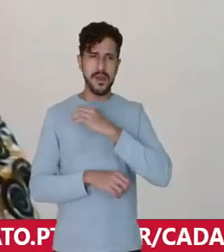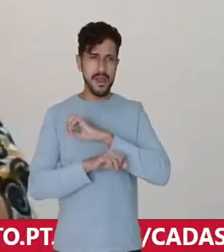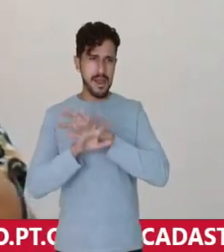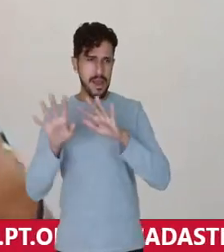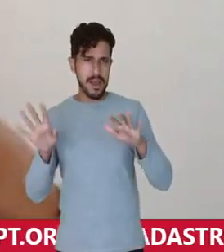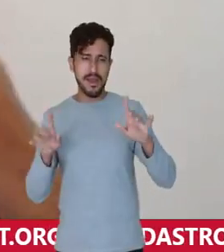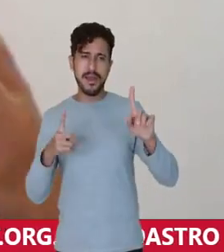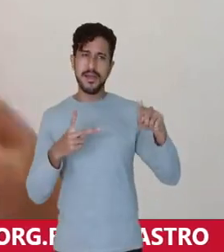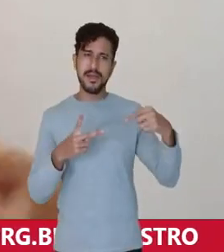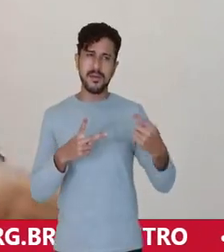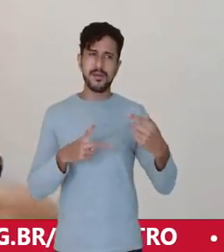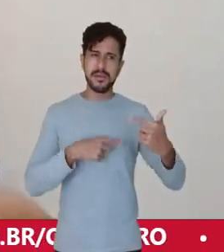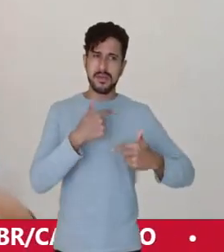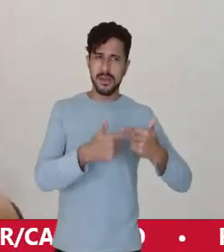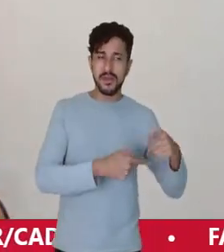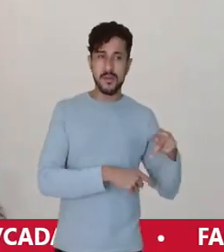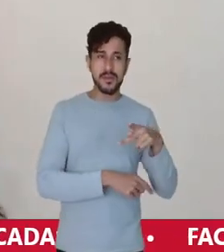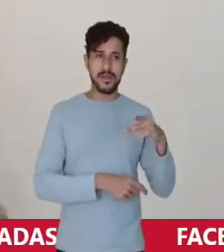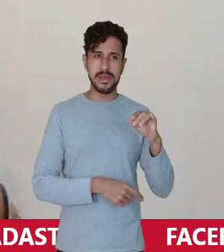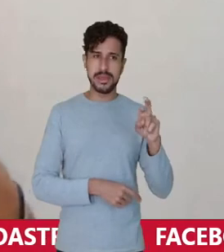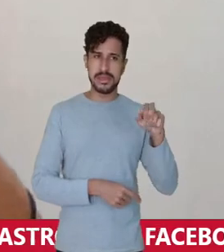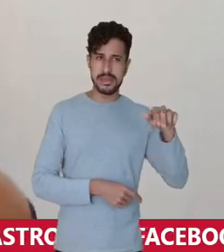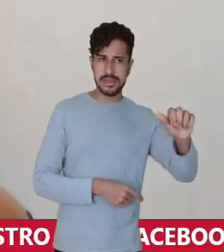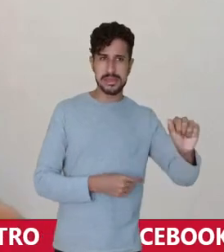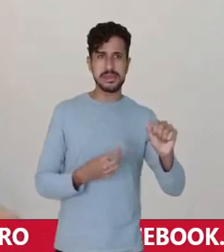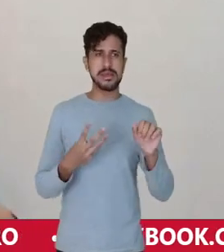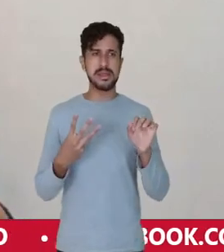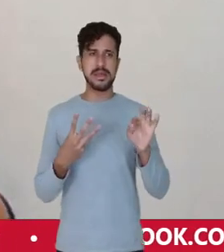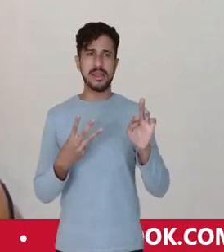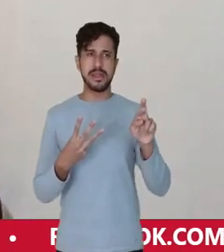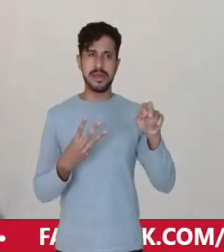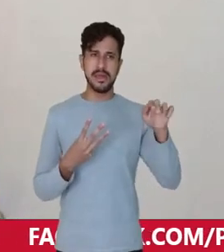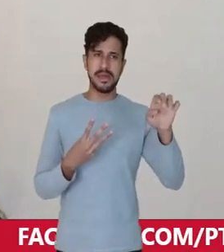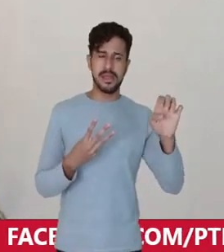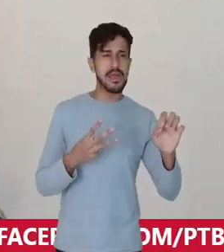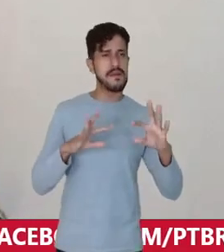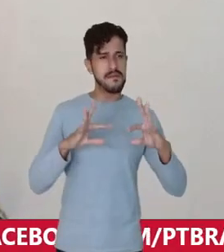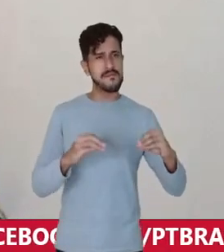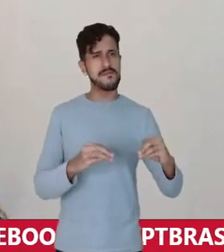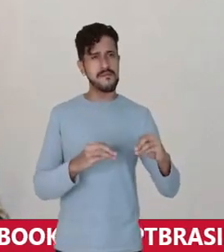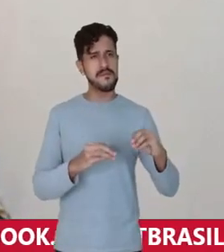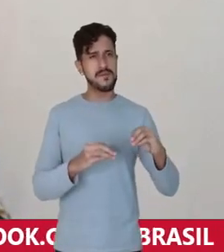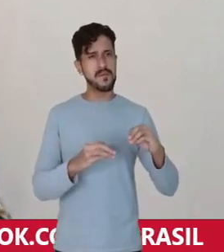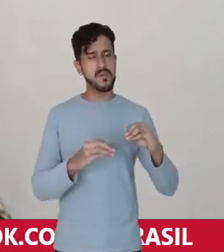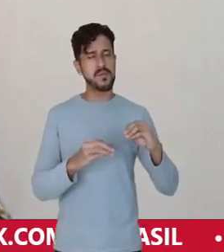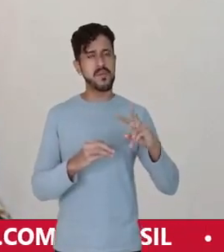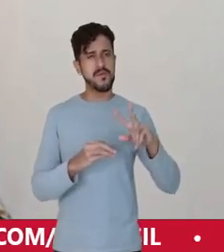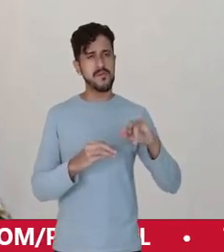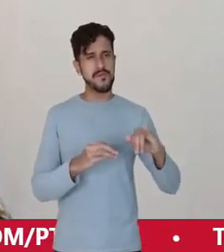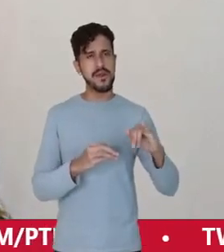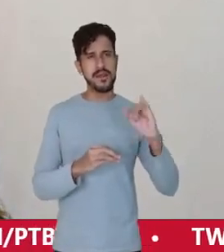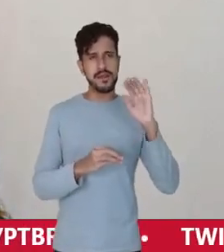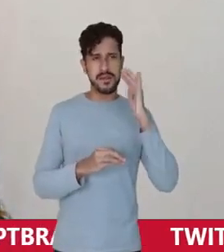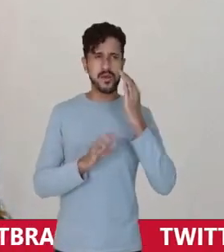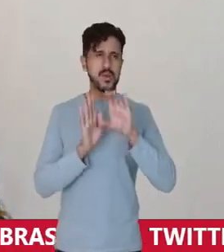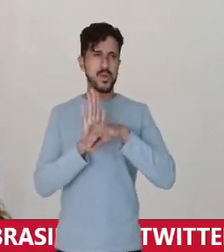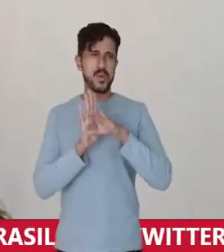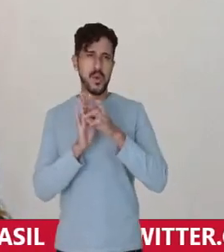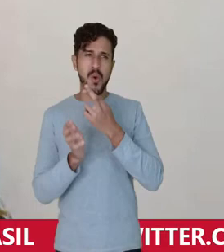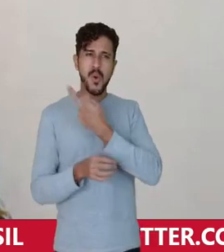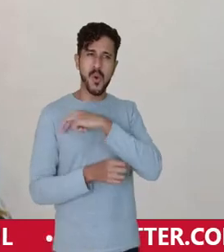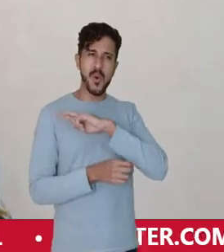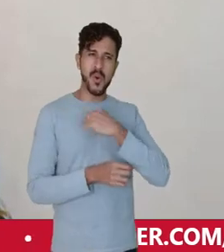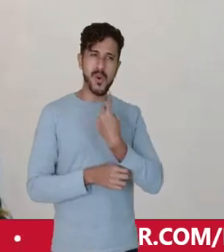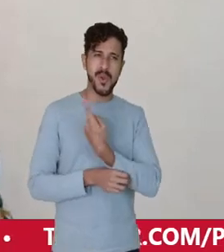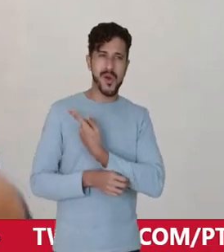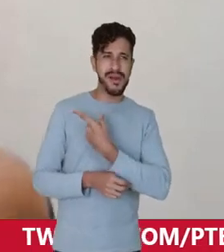tanto os trabalhos da professora Cristina Teodoro como da Eliane Cavaleiro vão também romper com essa ideia adultocêntrica e romântica que a gente